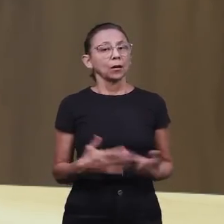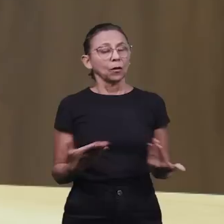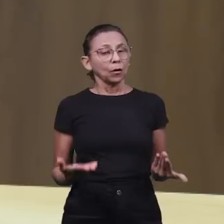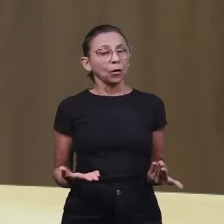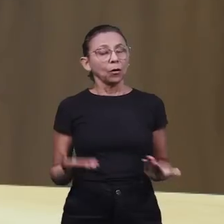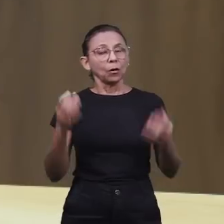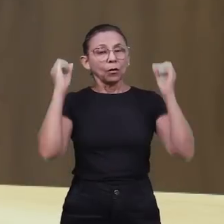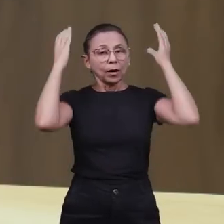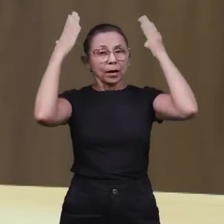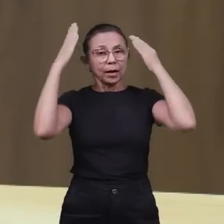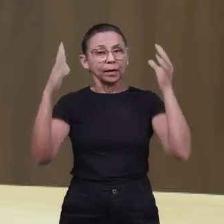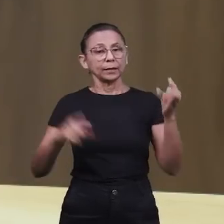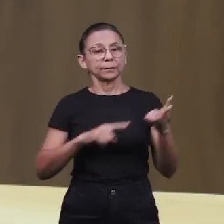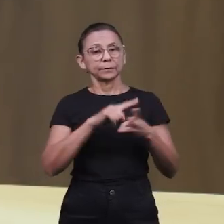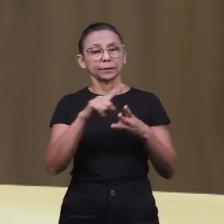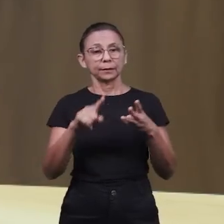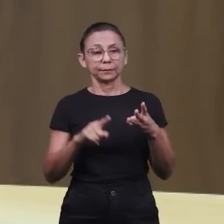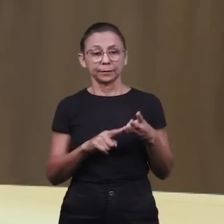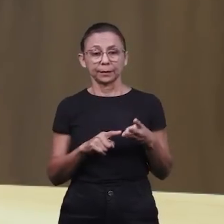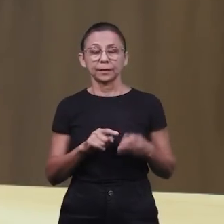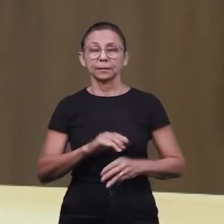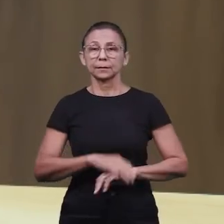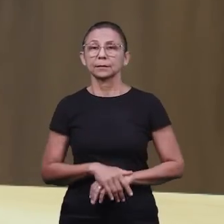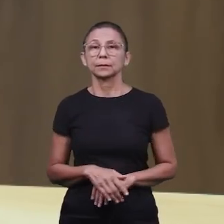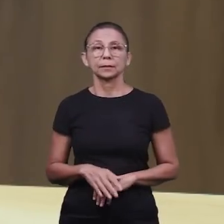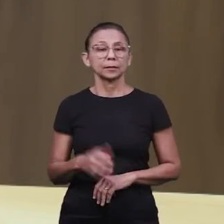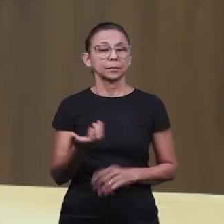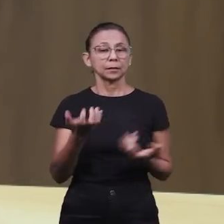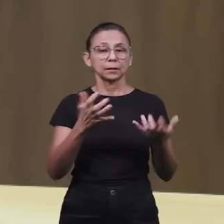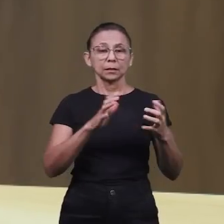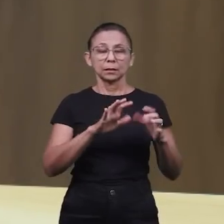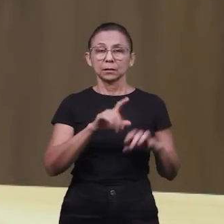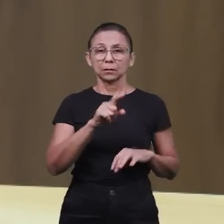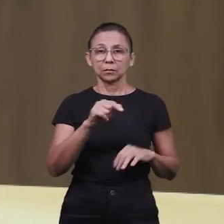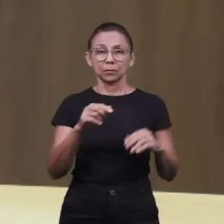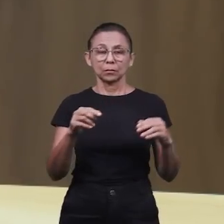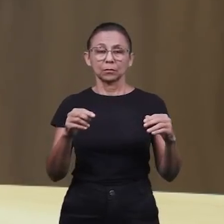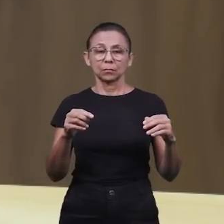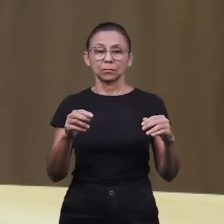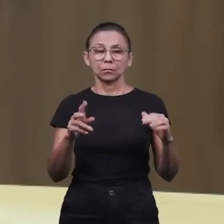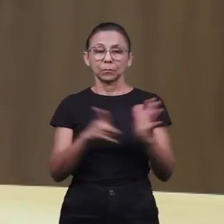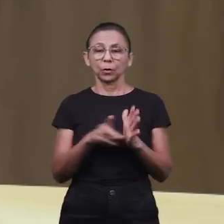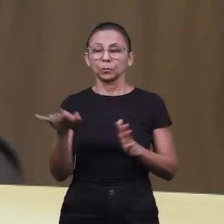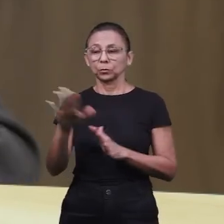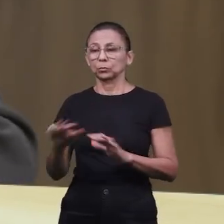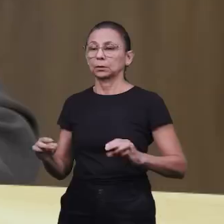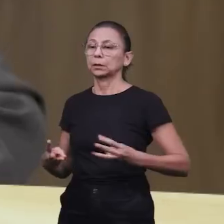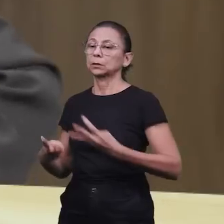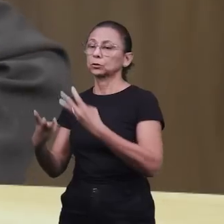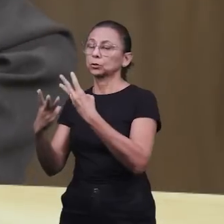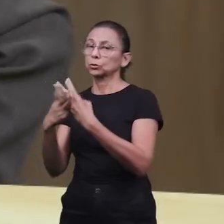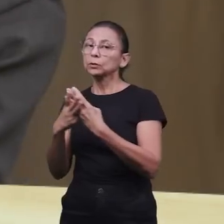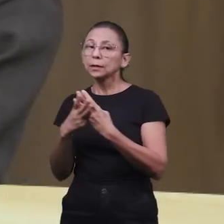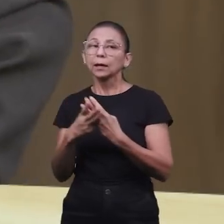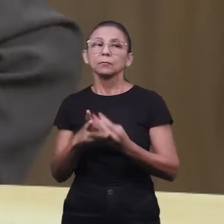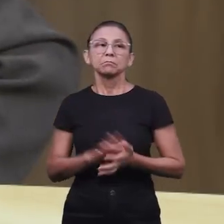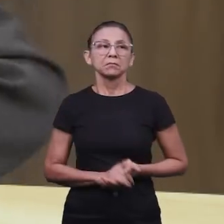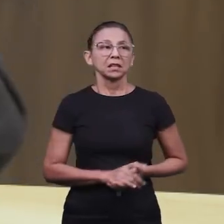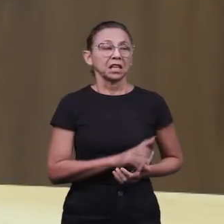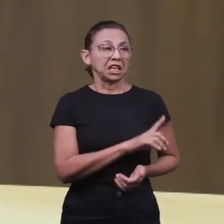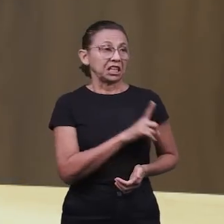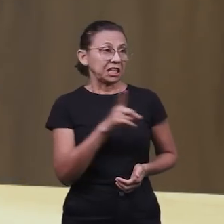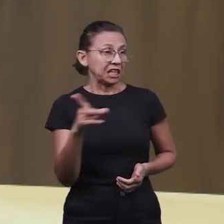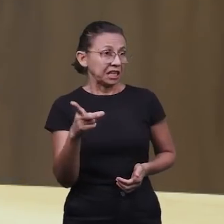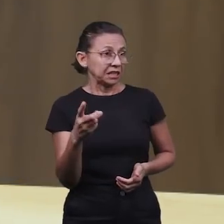tem 3 aqui que vieram de Judá que não se prostraram diante da tua estátua. E Nabucodonosor chegou perante eles,